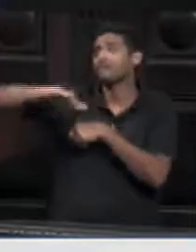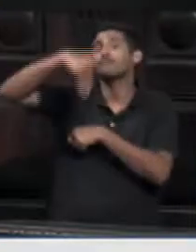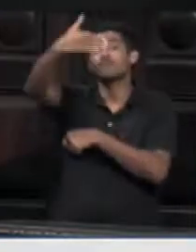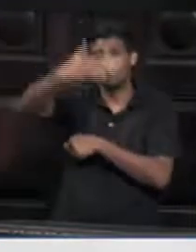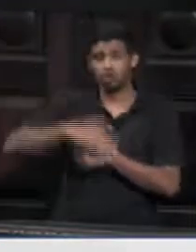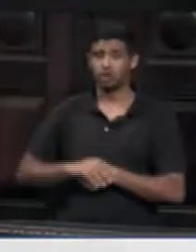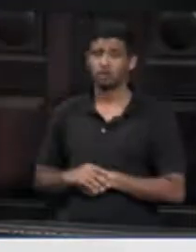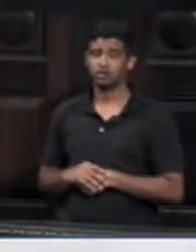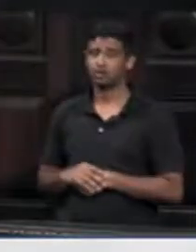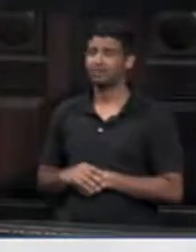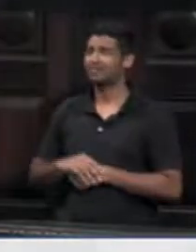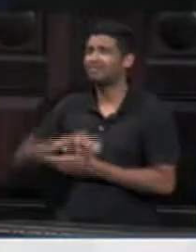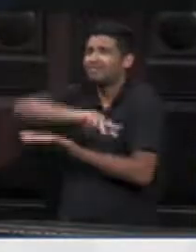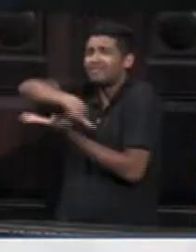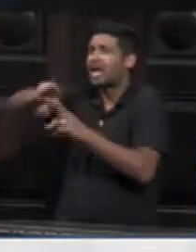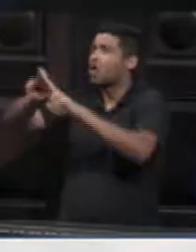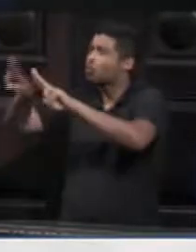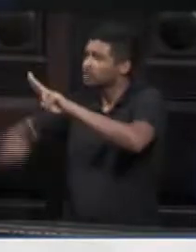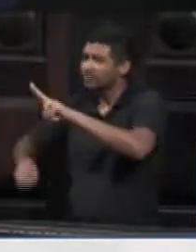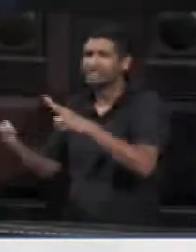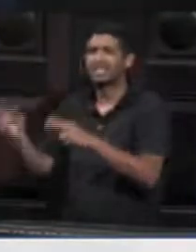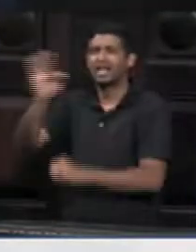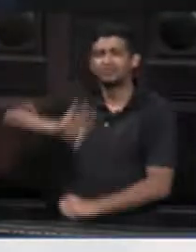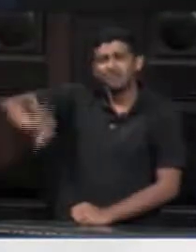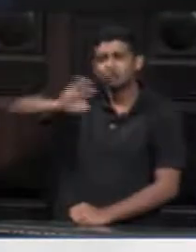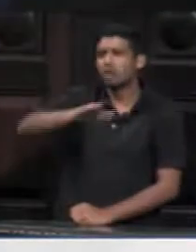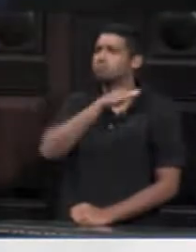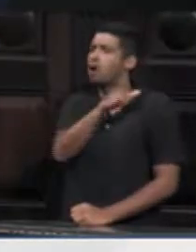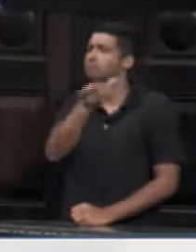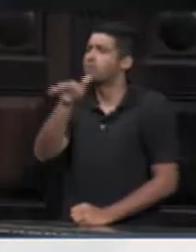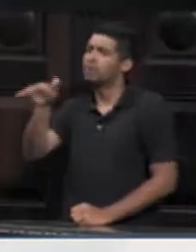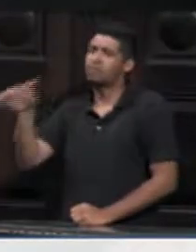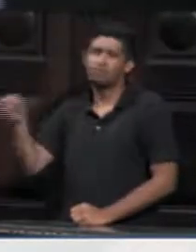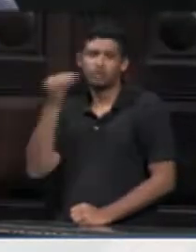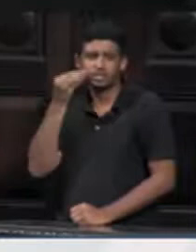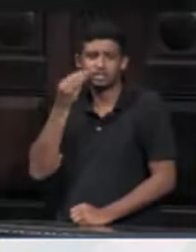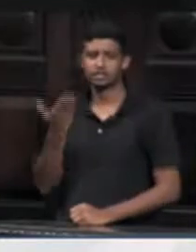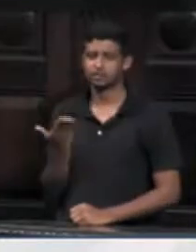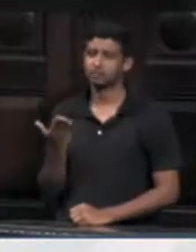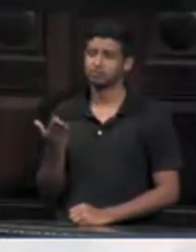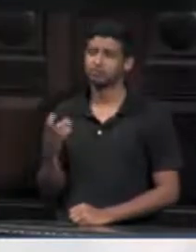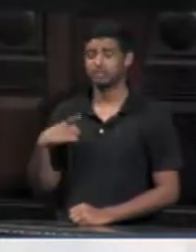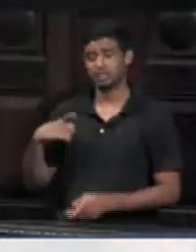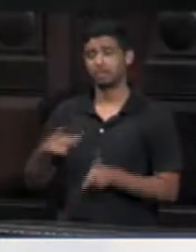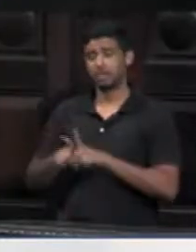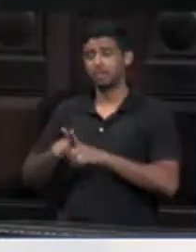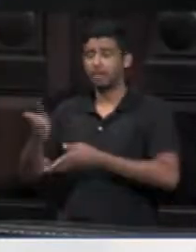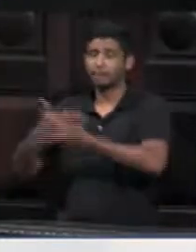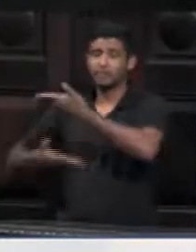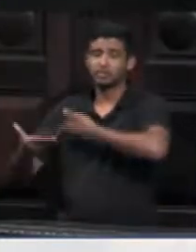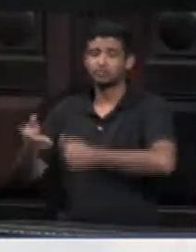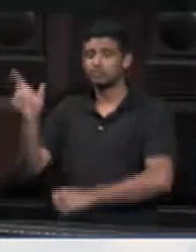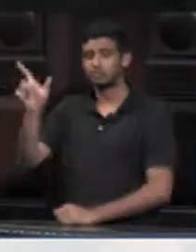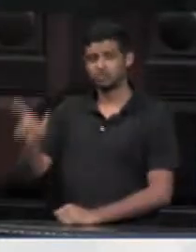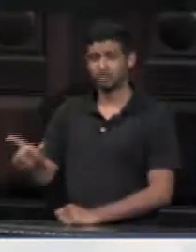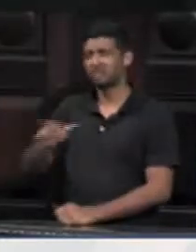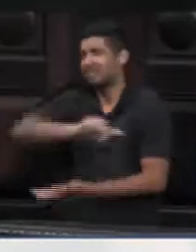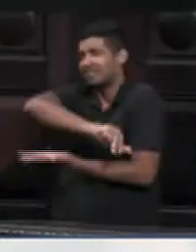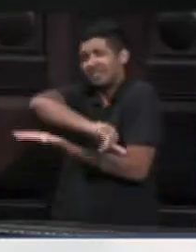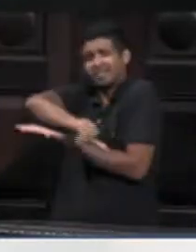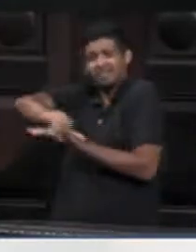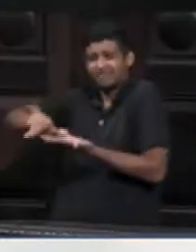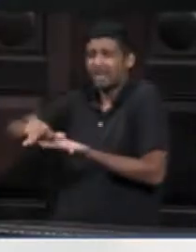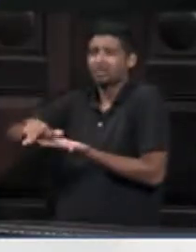circulando em universidades, audiências que eu presidi, enfim, e com participação de várias